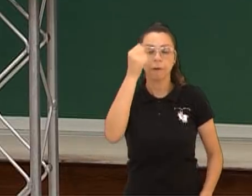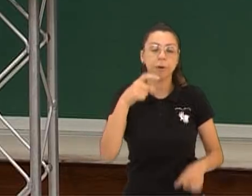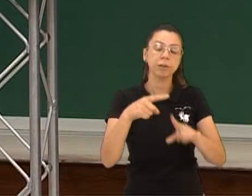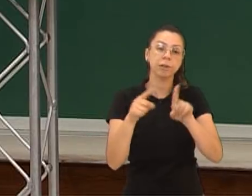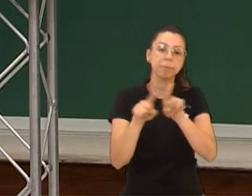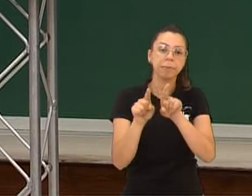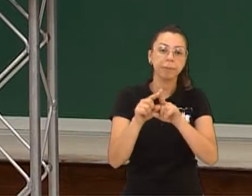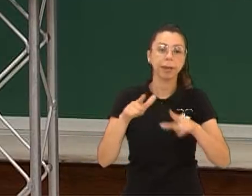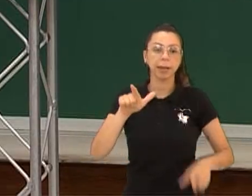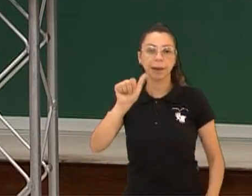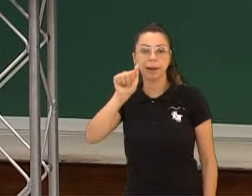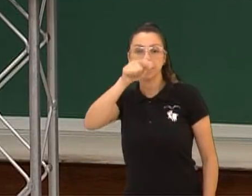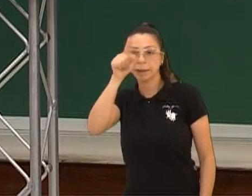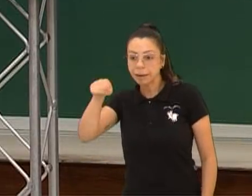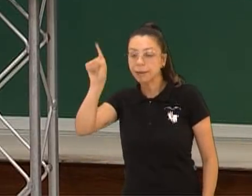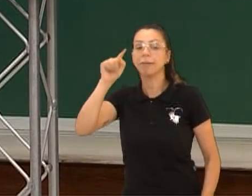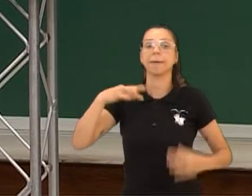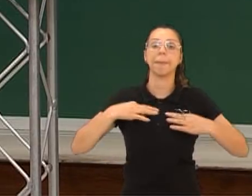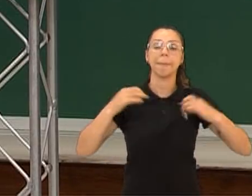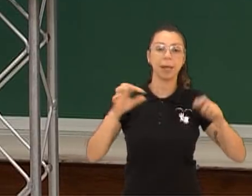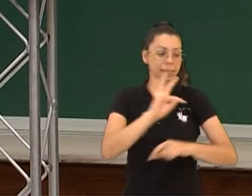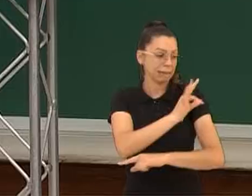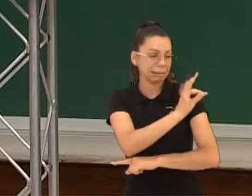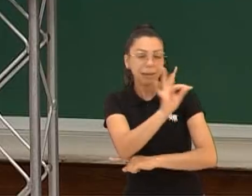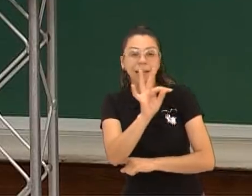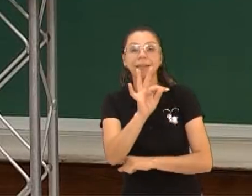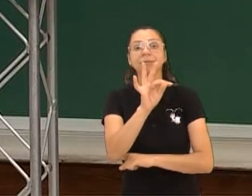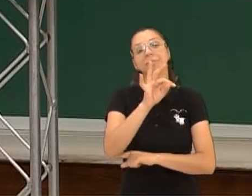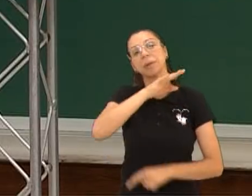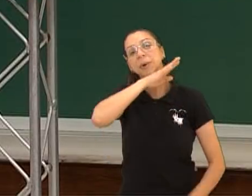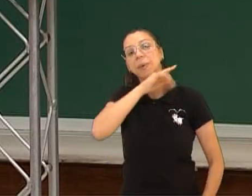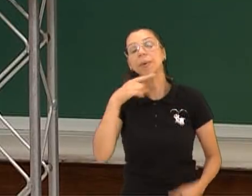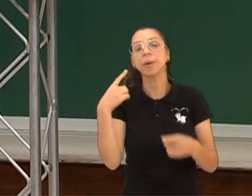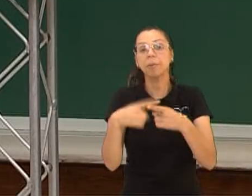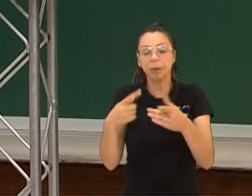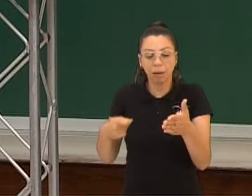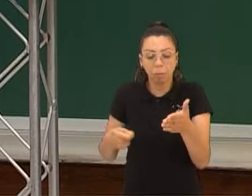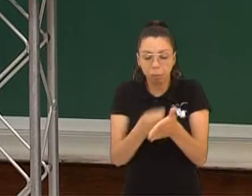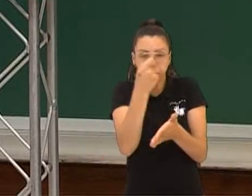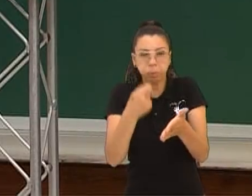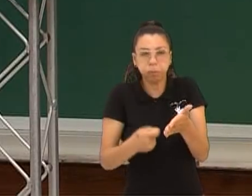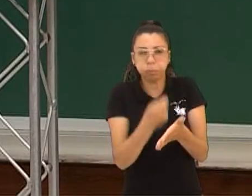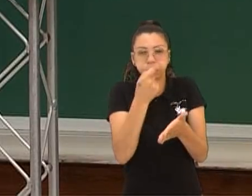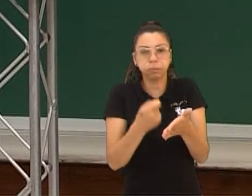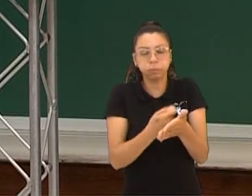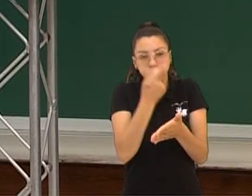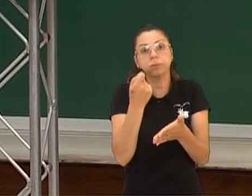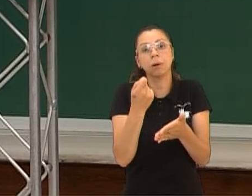produção de lã, mas a técnica é rudimentar, é agressiva ainda para com os animais.